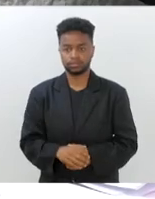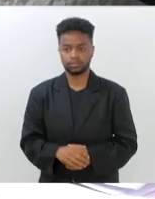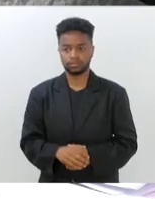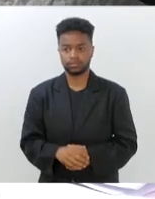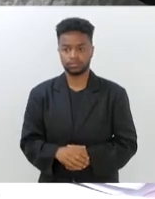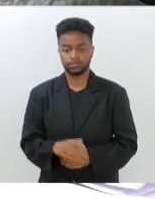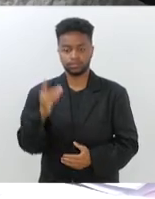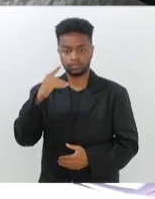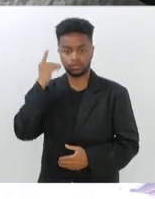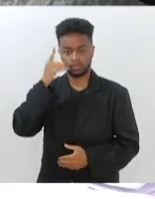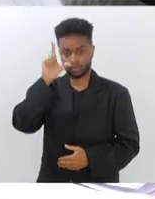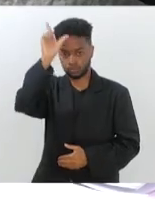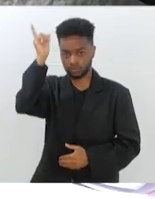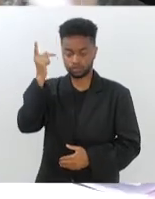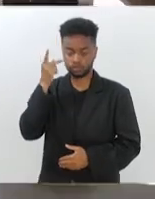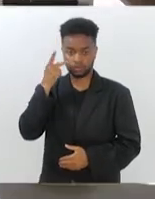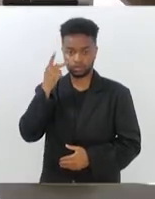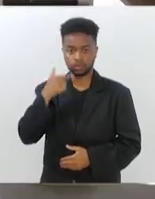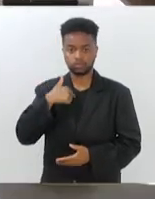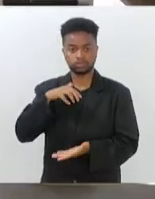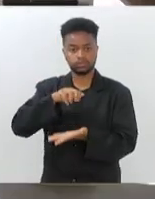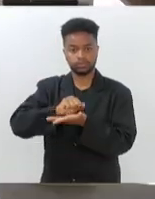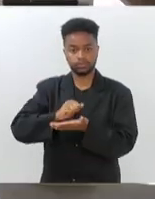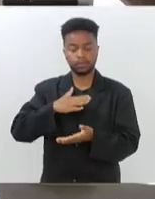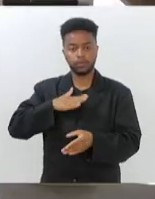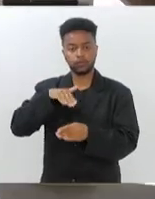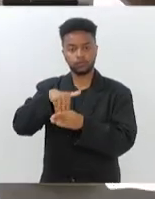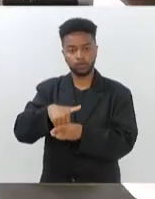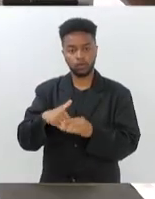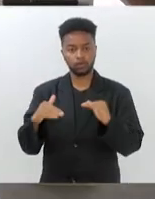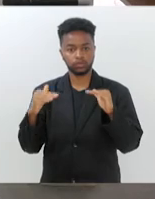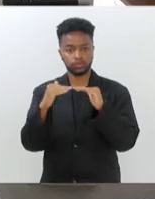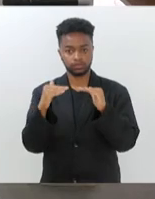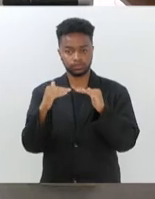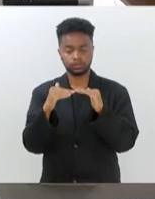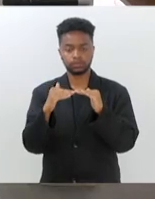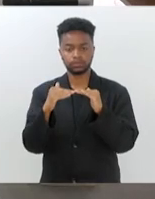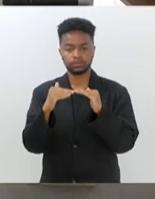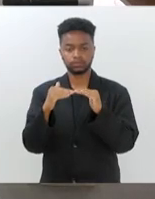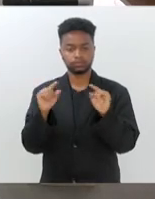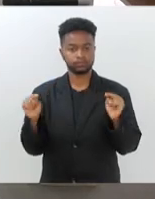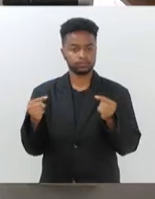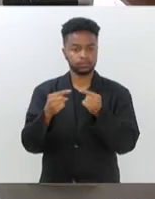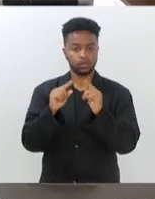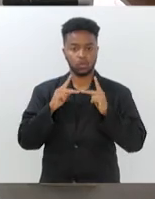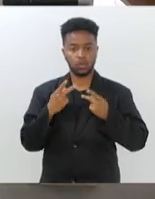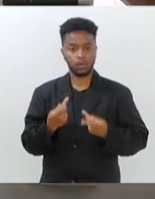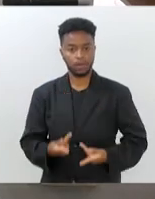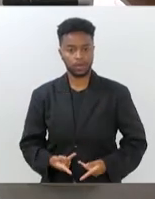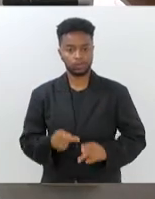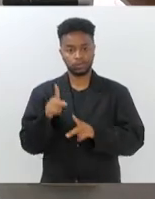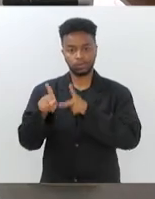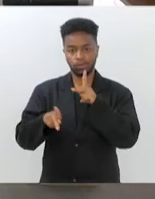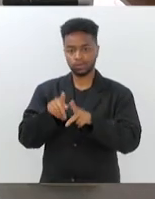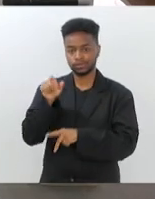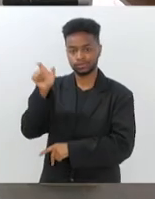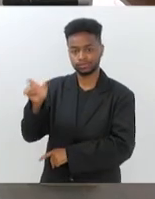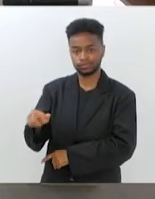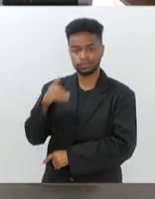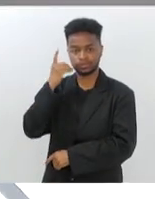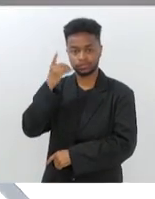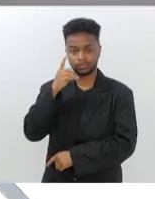Deputado Paulo só registrando meu voto favorável a esse lado humano e popular do deputado